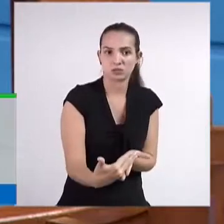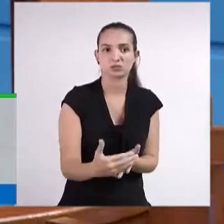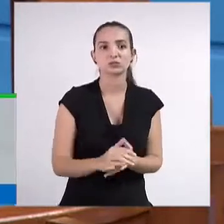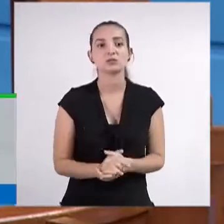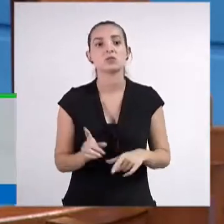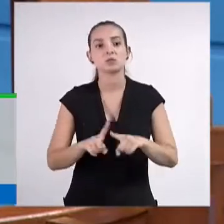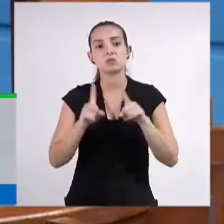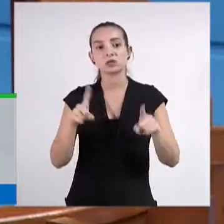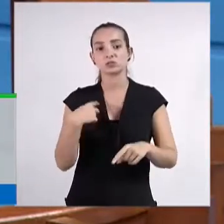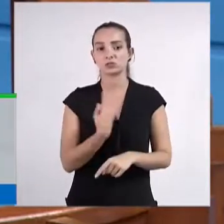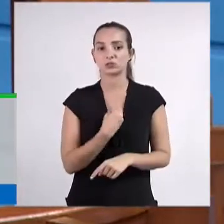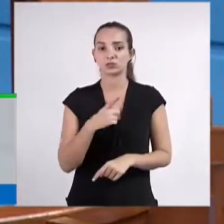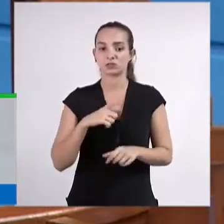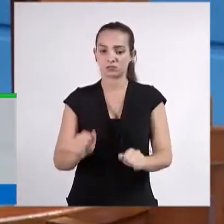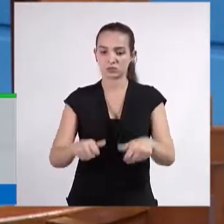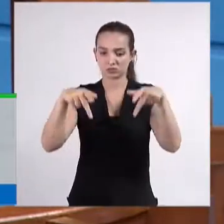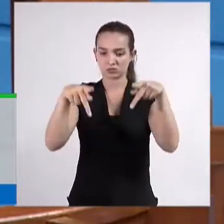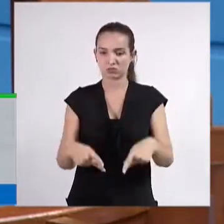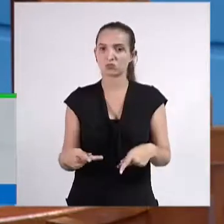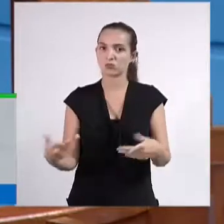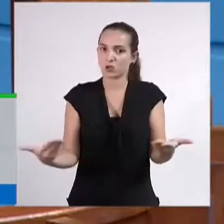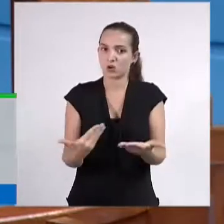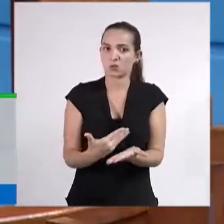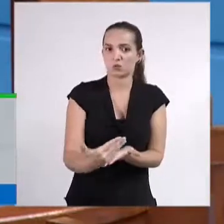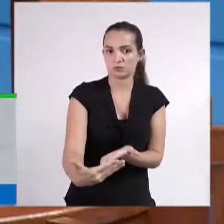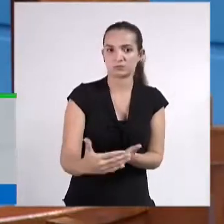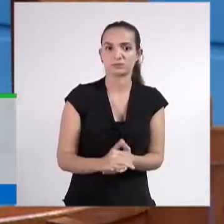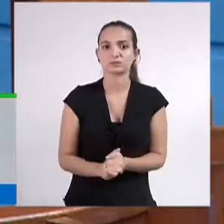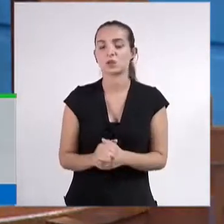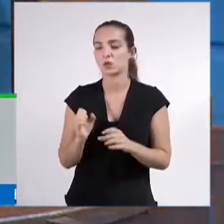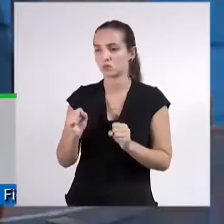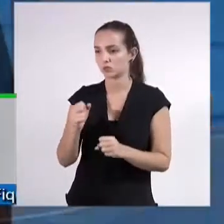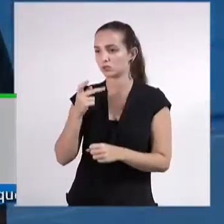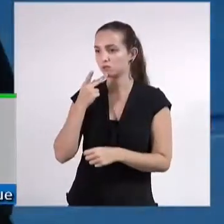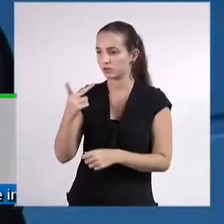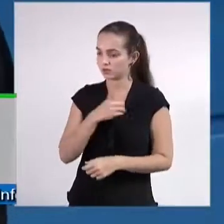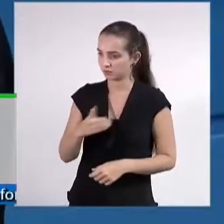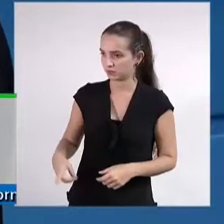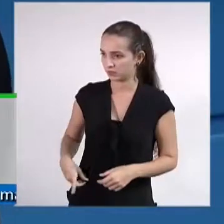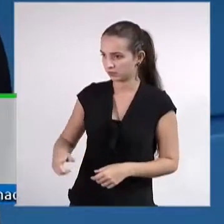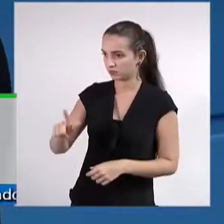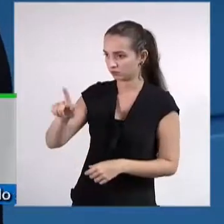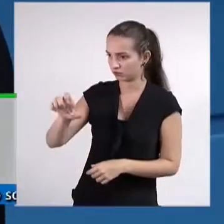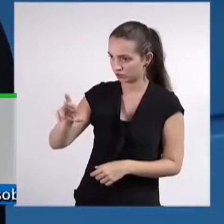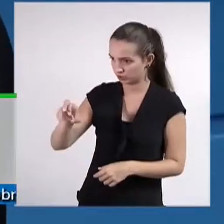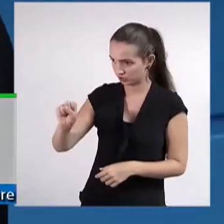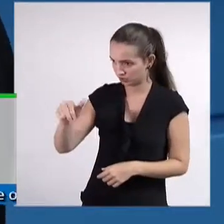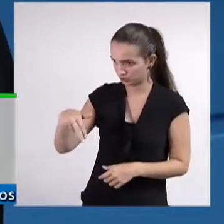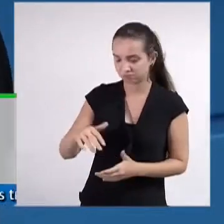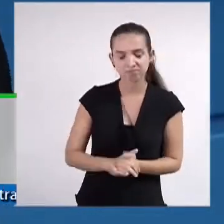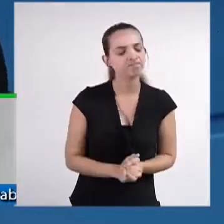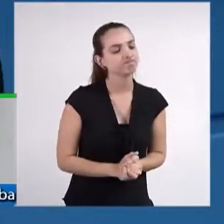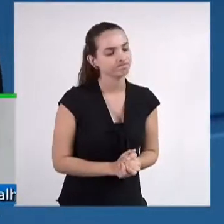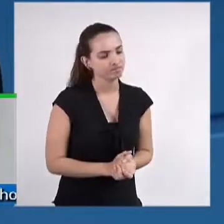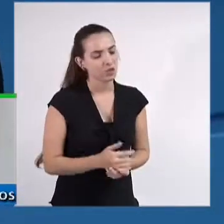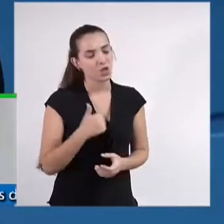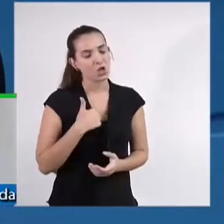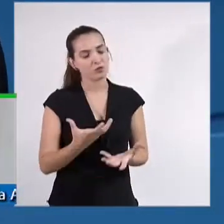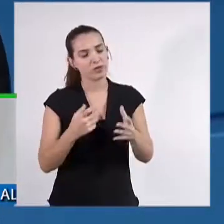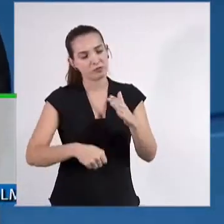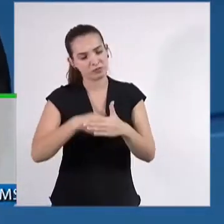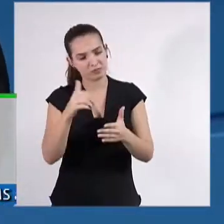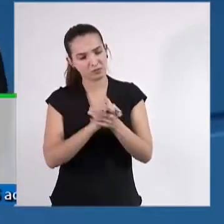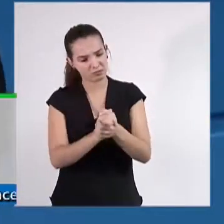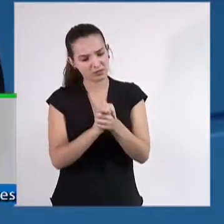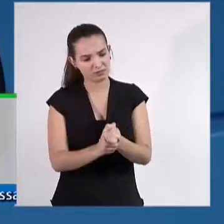temos uma audiência pública vindo por aí. Pois não, deputado Gerson Claro. Quero, em primeiro lugar, parabenizá-lo pela condução dos